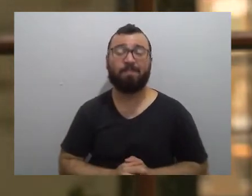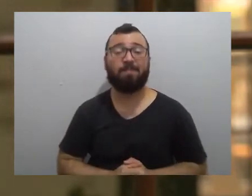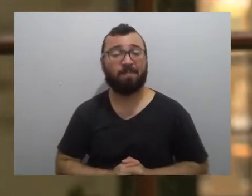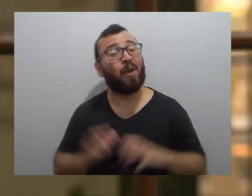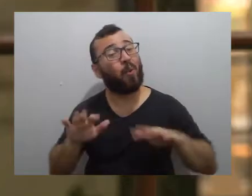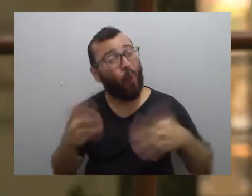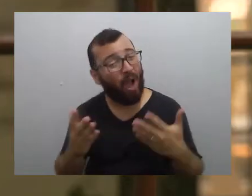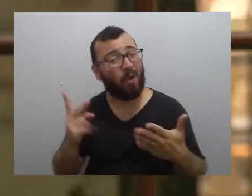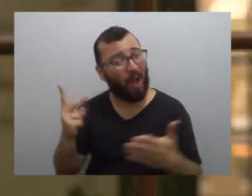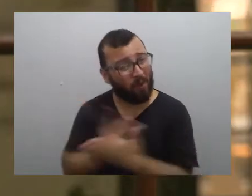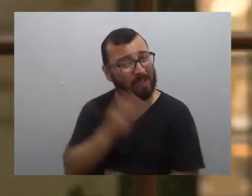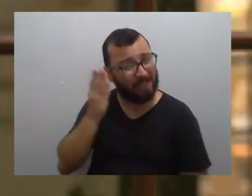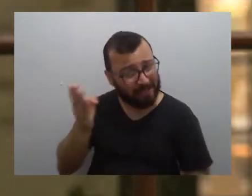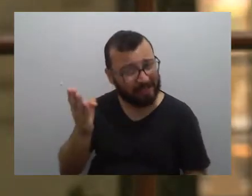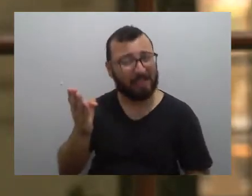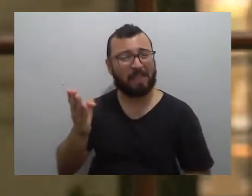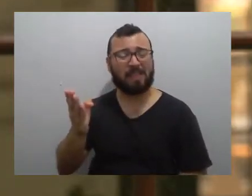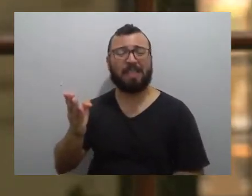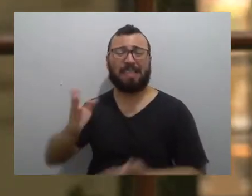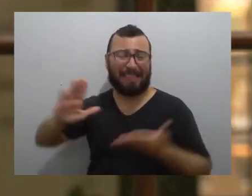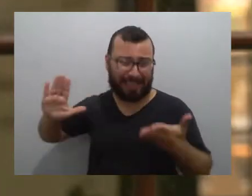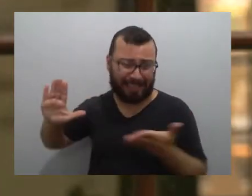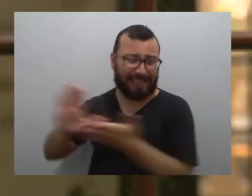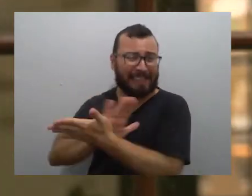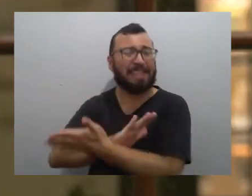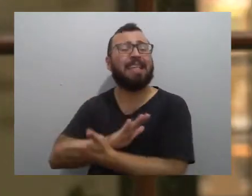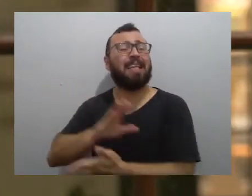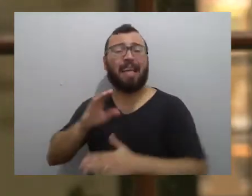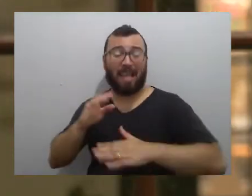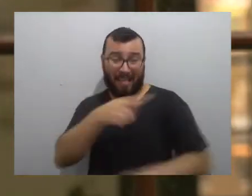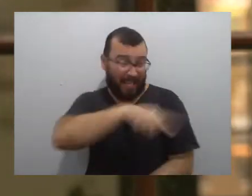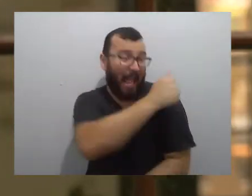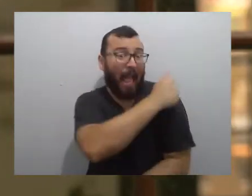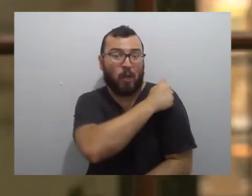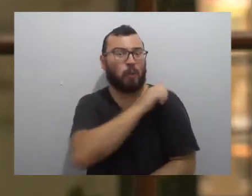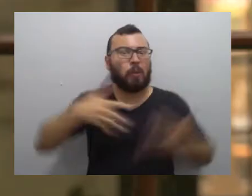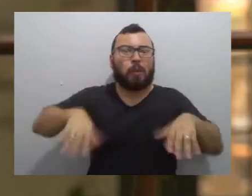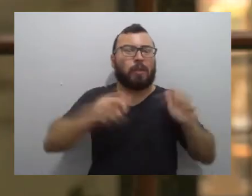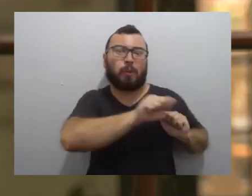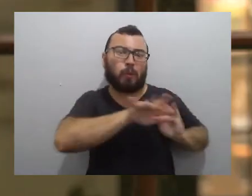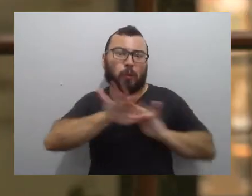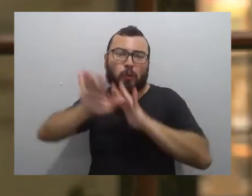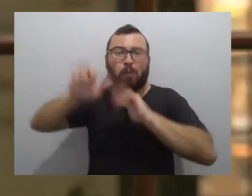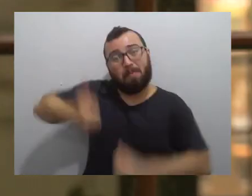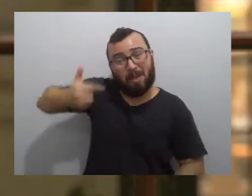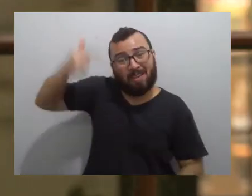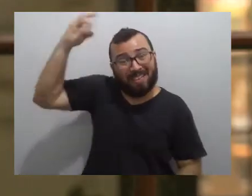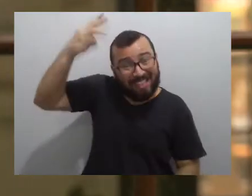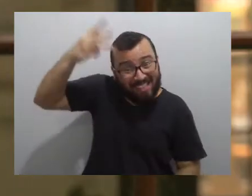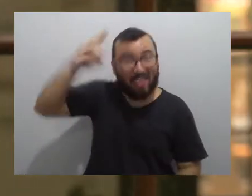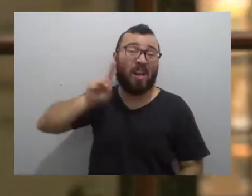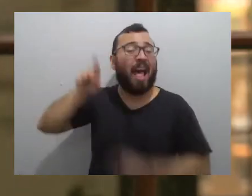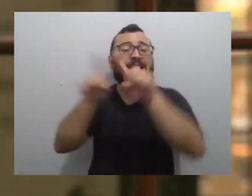anatomia. Lá houve a explosão de uma bomba de gás lacrimogêneo. Então eles tiveram que descer para sair do prédio, mas os